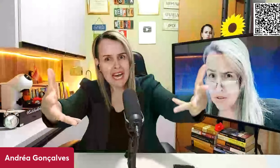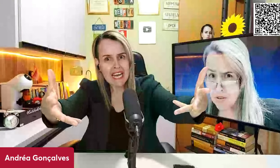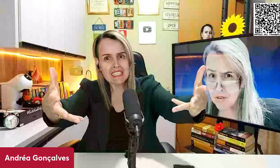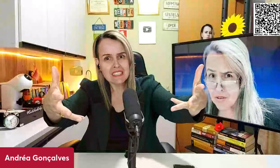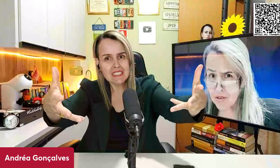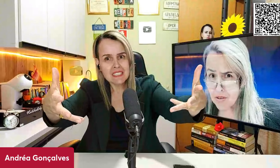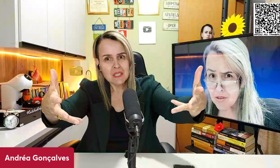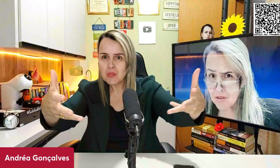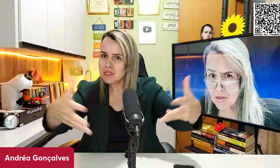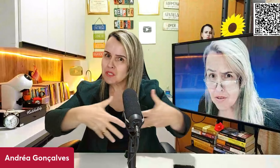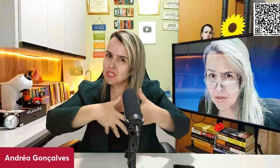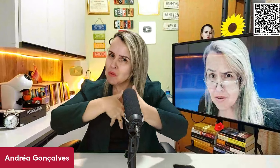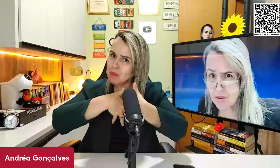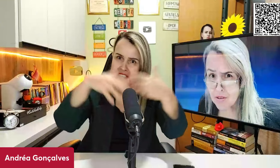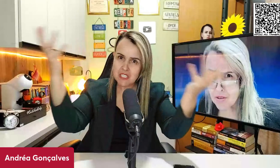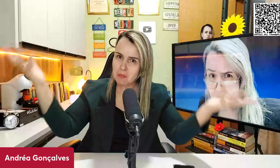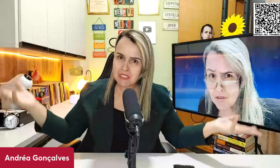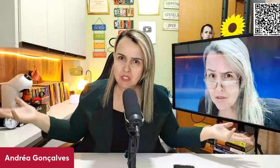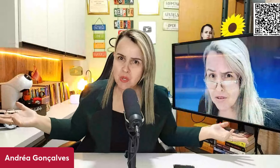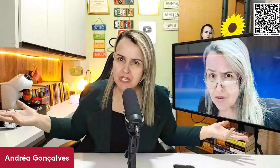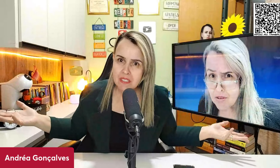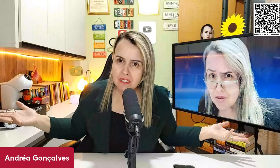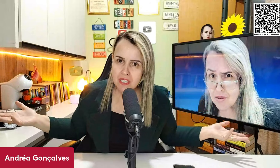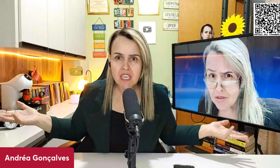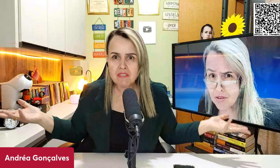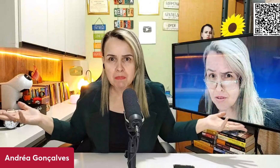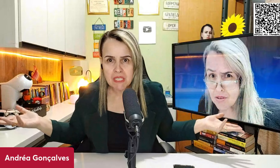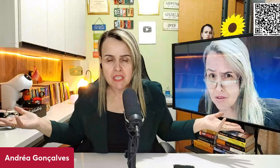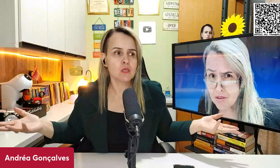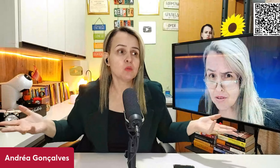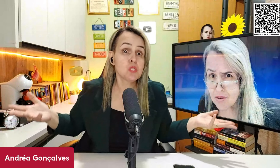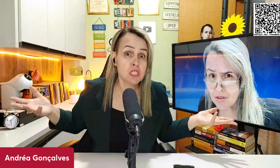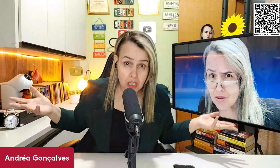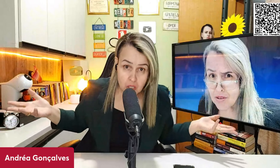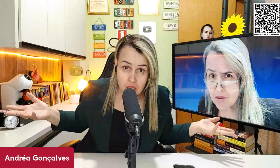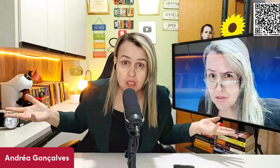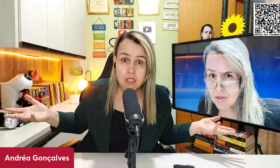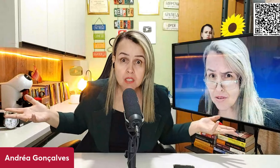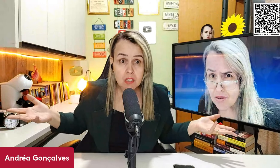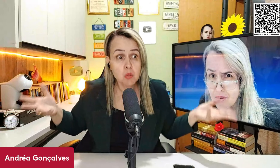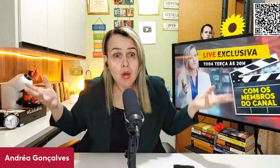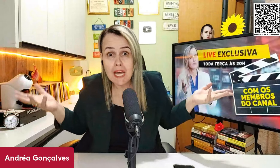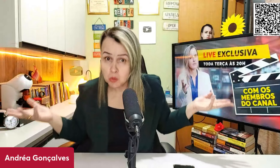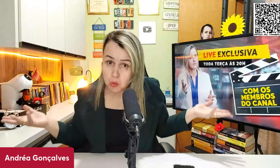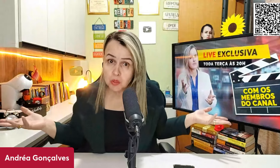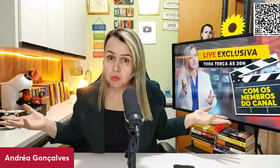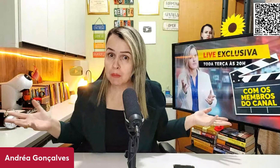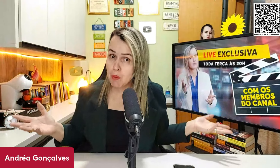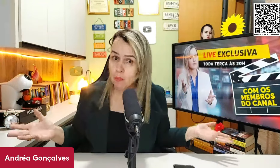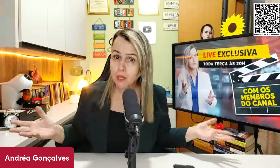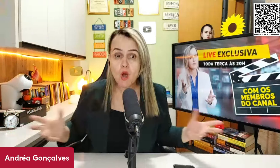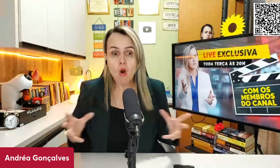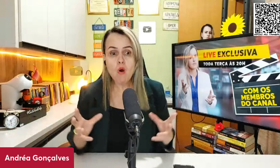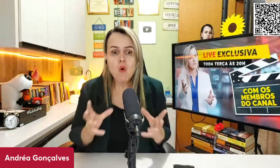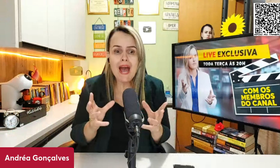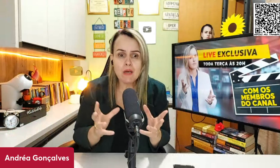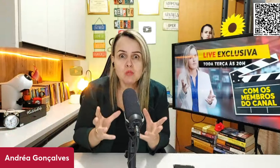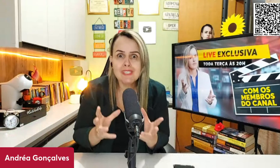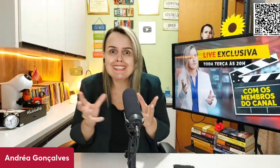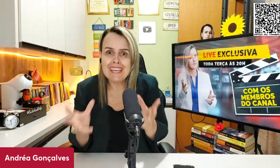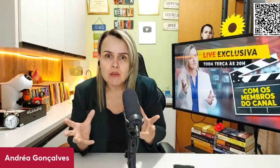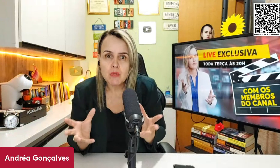adequar ou então vocês vão perder exportações e quem vai perder os grandes do Agro que não é Pop ou